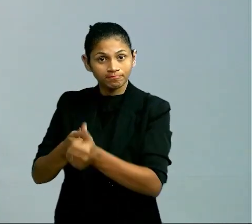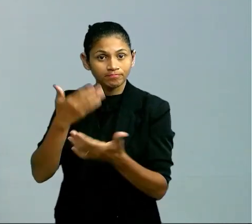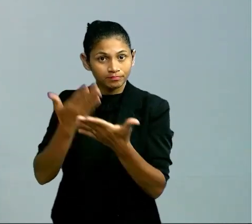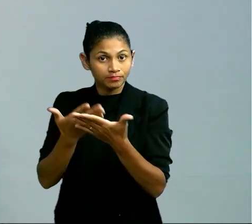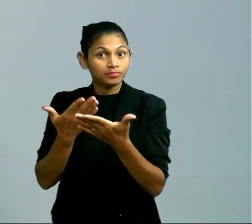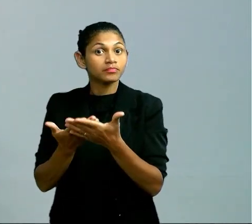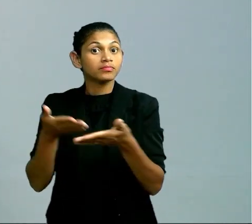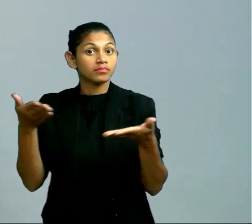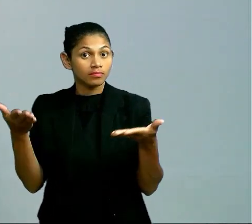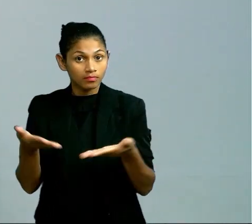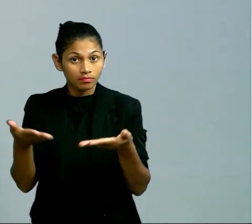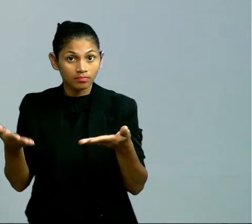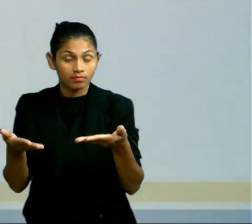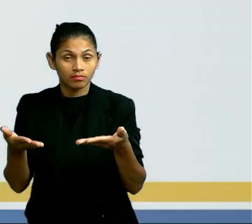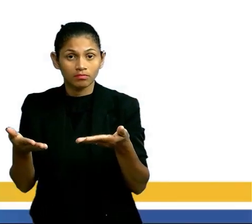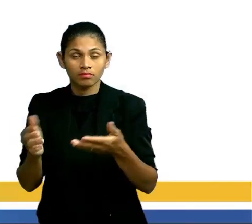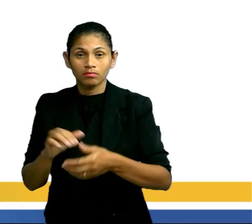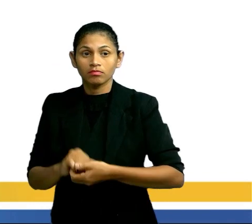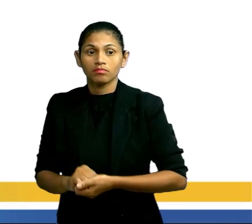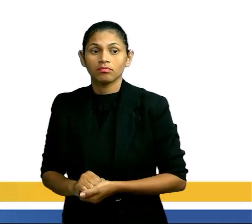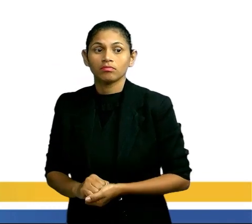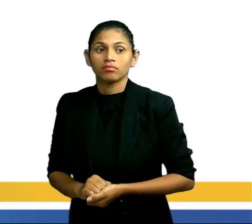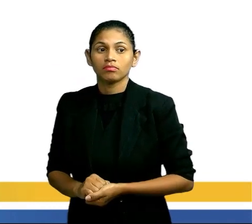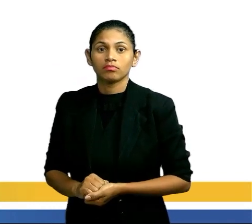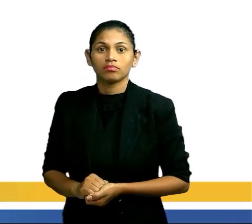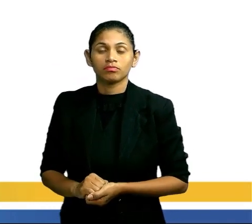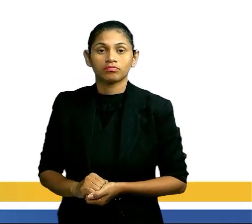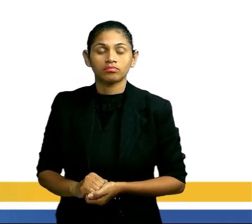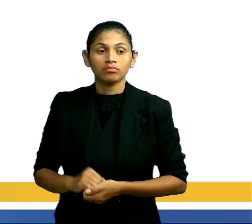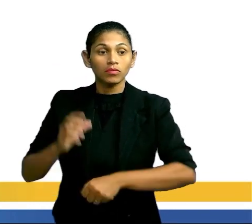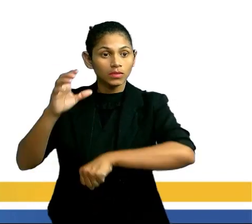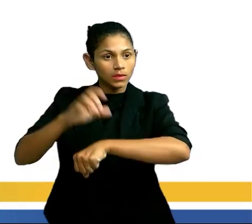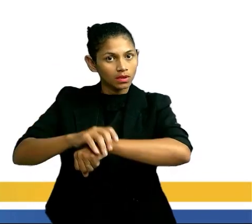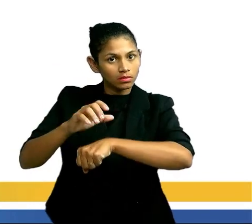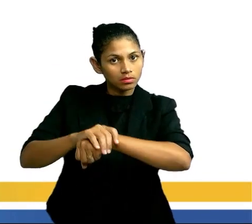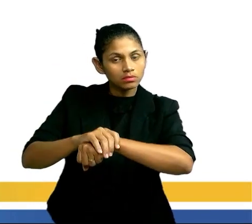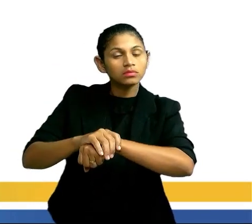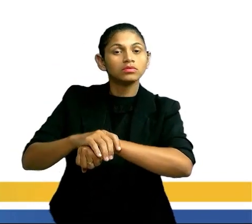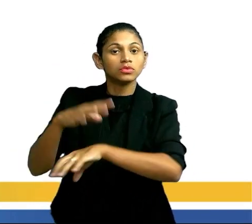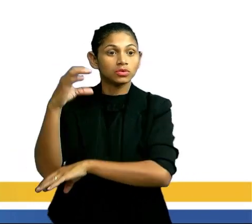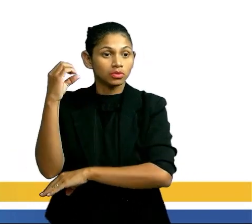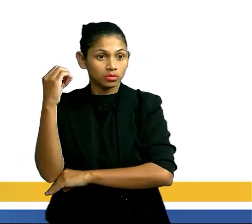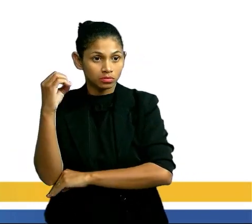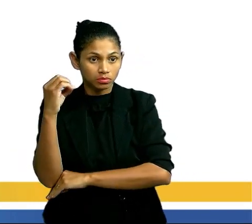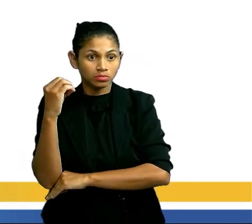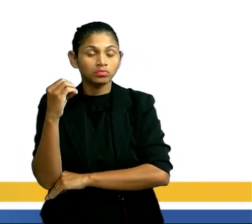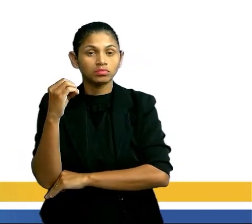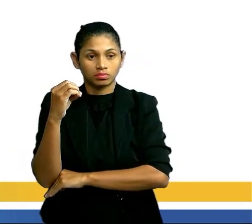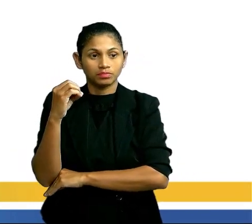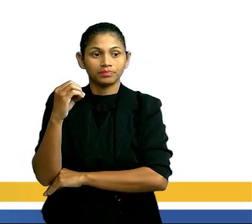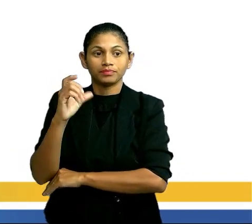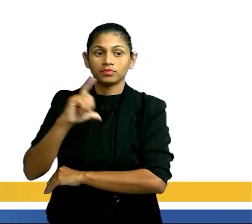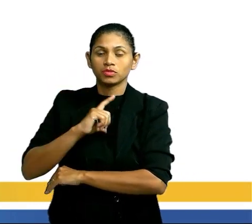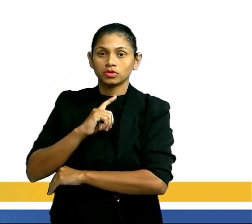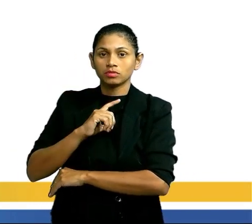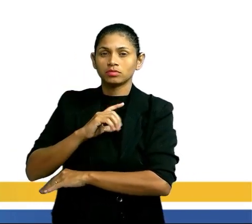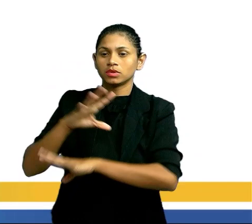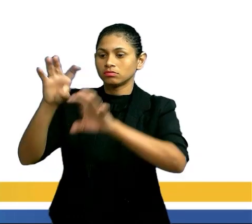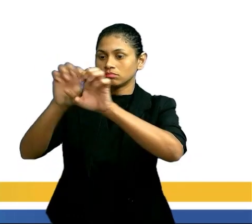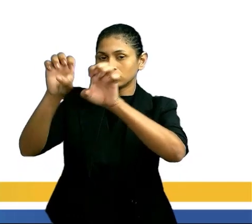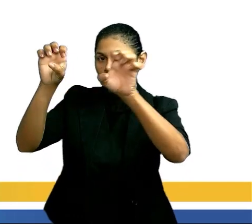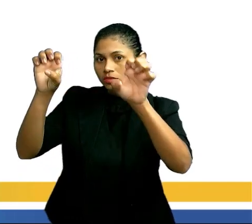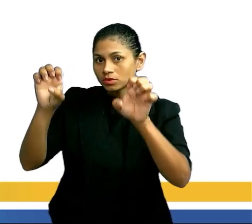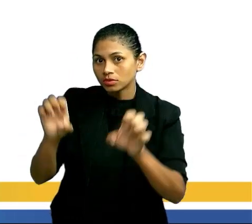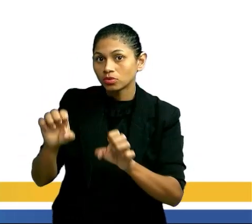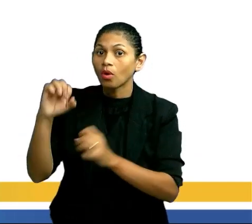acompanha comigo aí na tela. Olha só. Então as funções orgânicas oxigenadas, elas terão na sua estrutura o átomo de oxigênio e